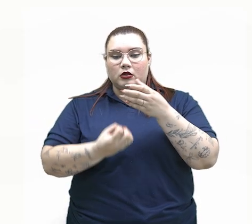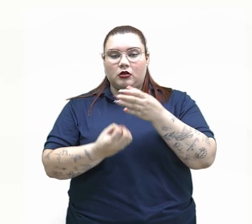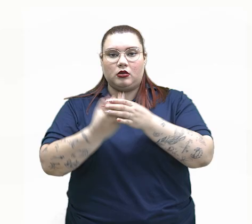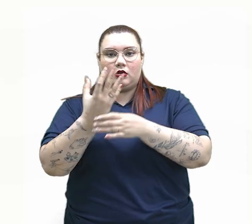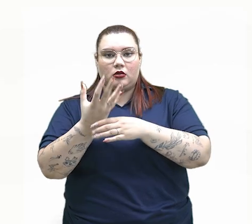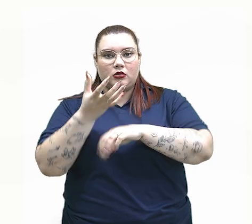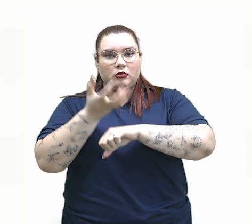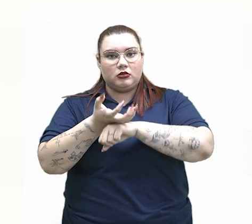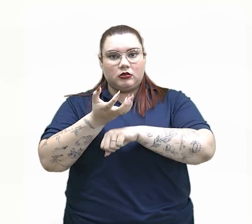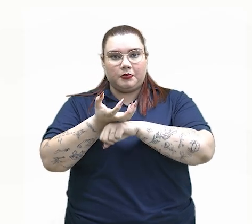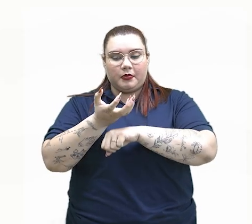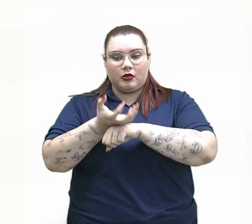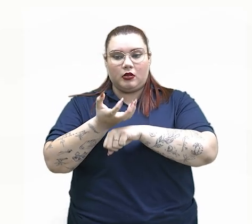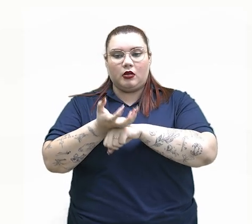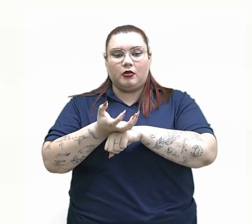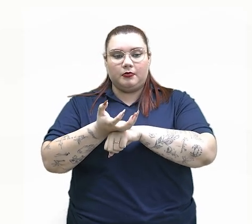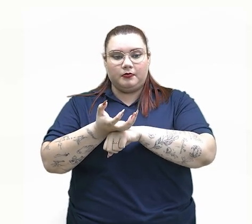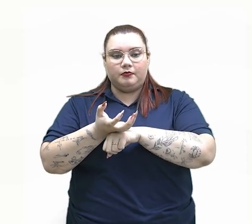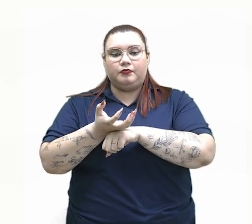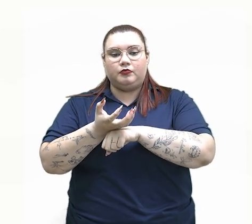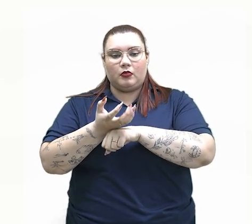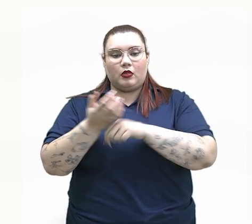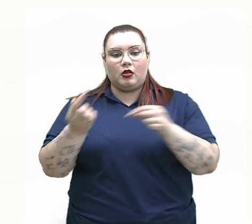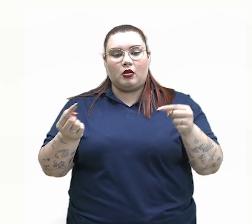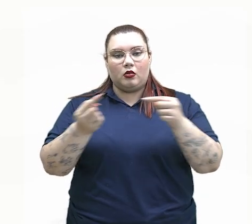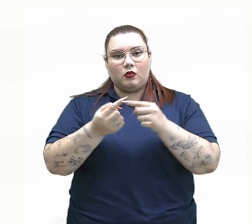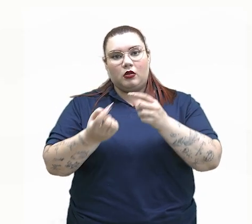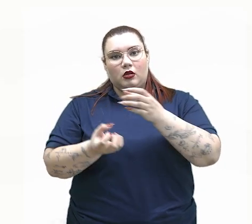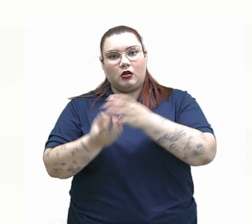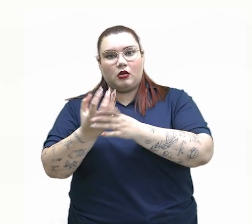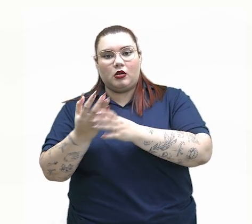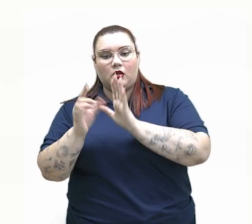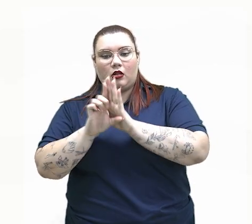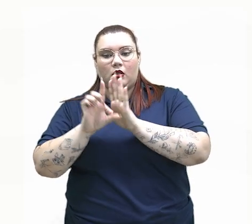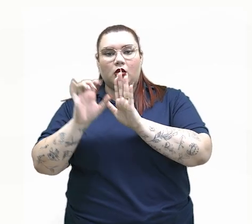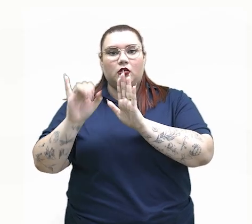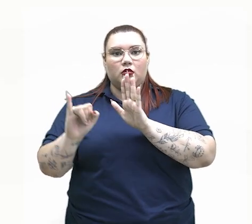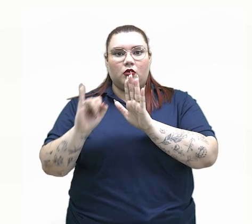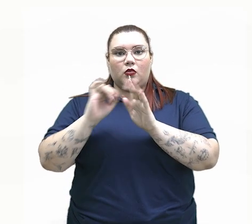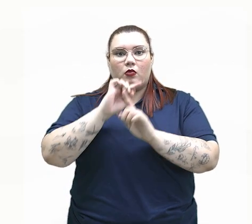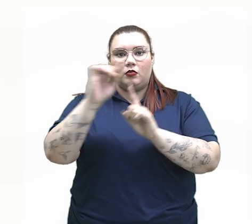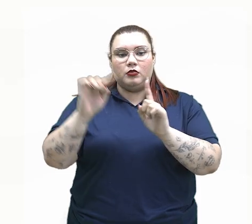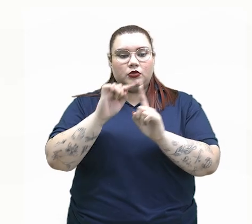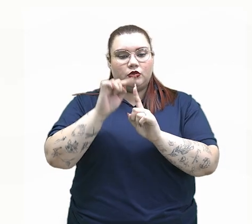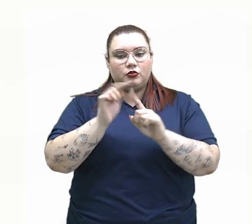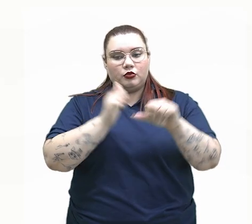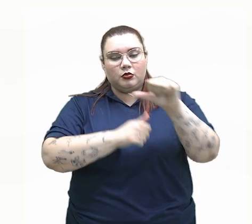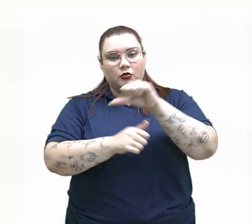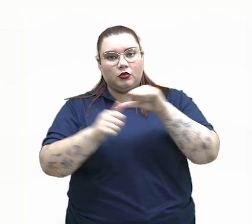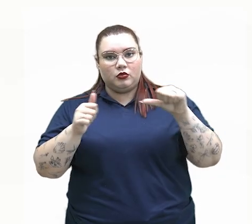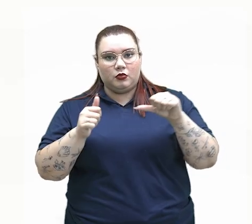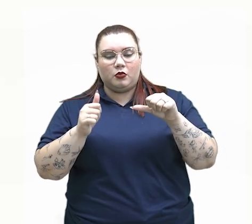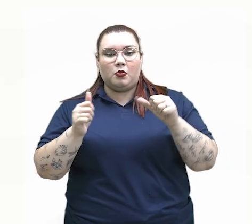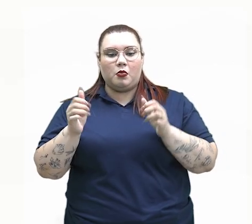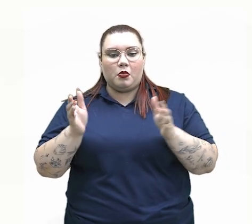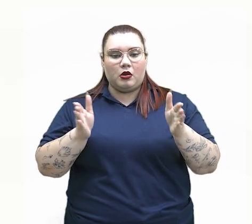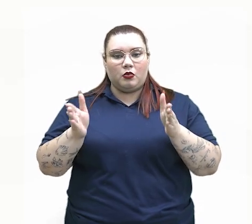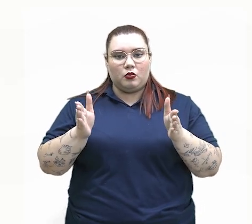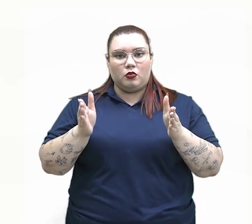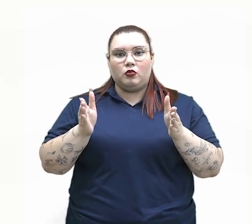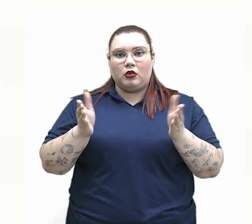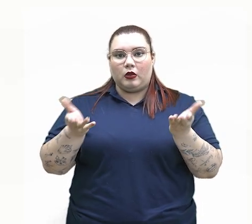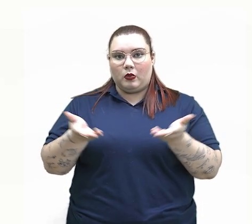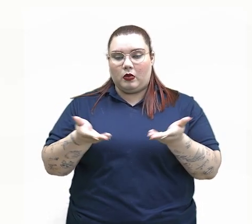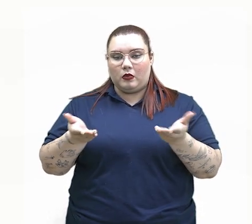criar um componente curricular por meio da criação de uma lei, a fim de reverter o atual quadro. Então vejam